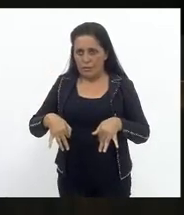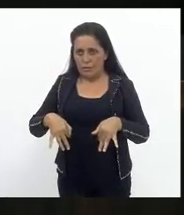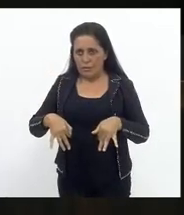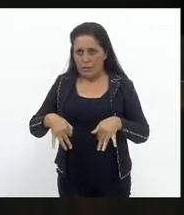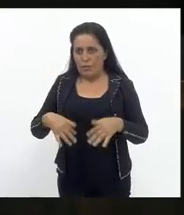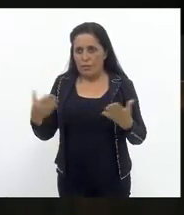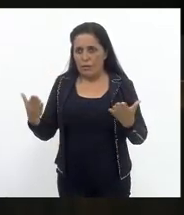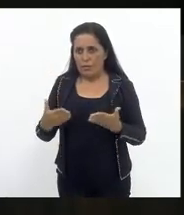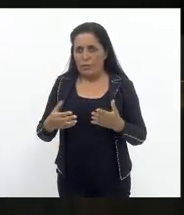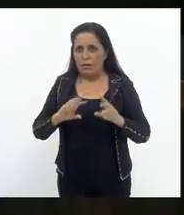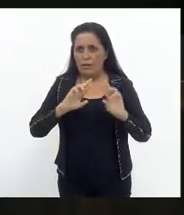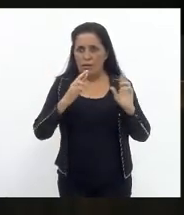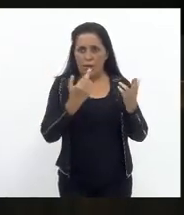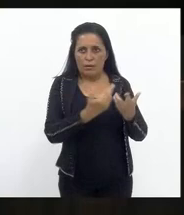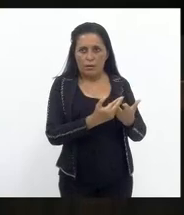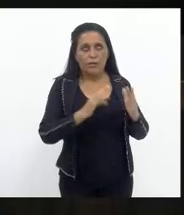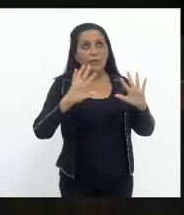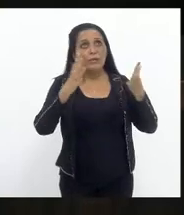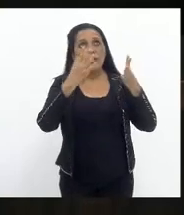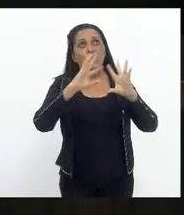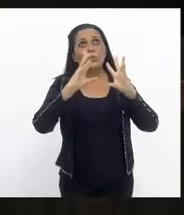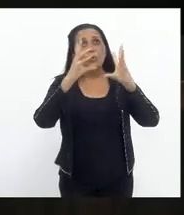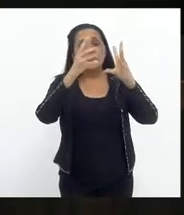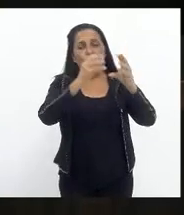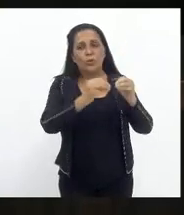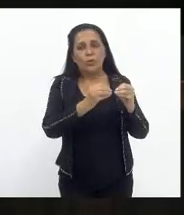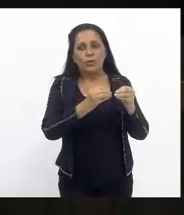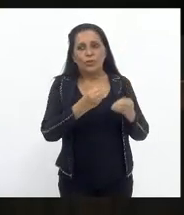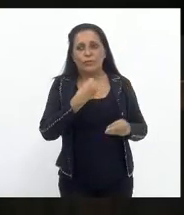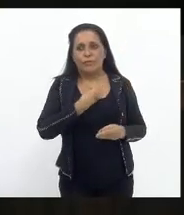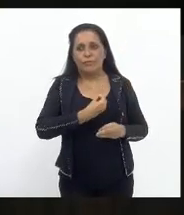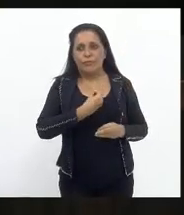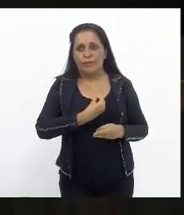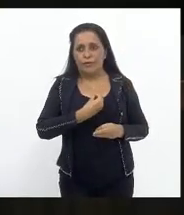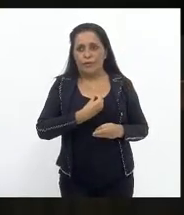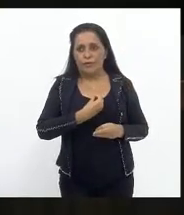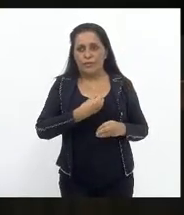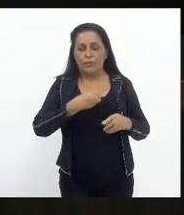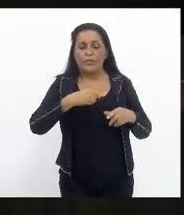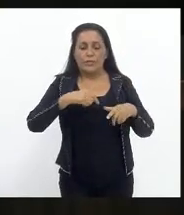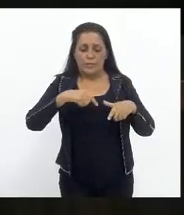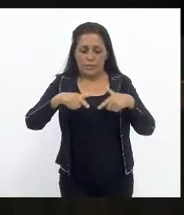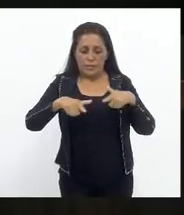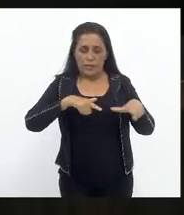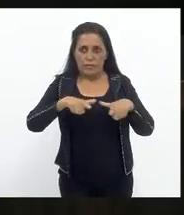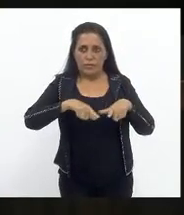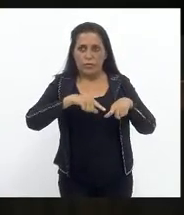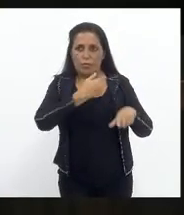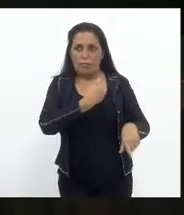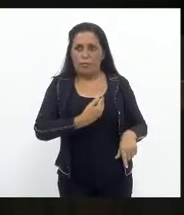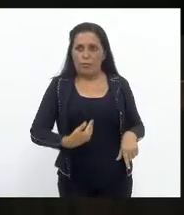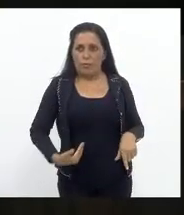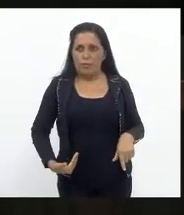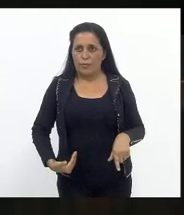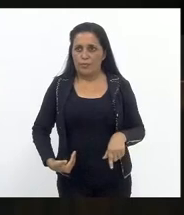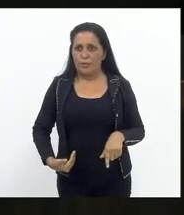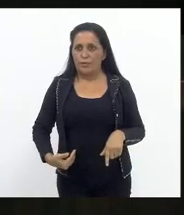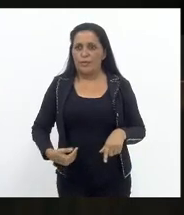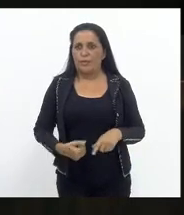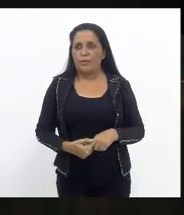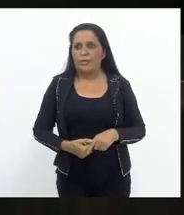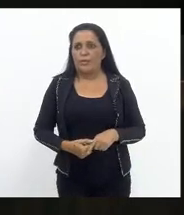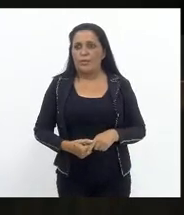presente sessão e, saudando a todos vocês, viva os servidores públicos, viva os agentes do